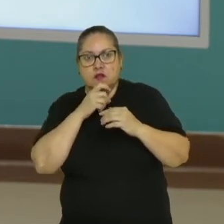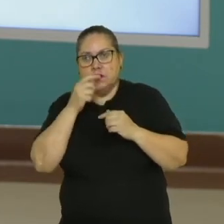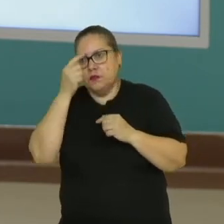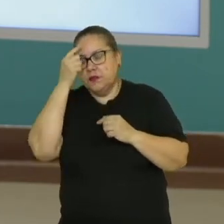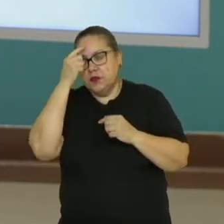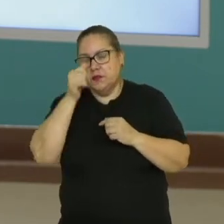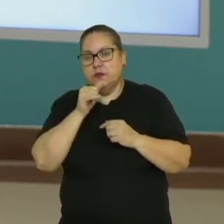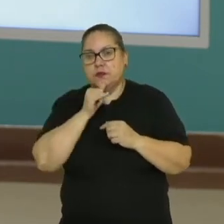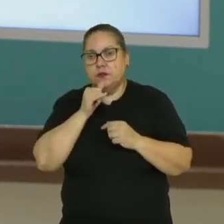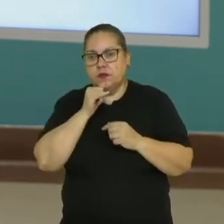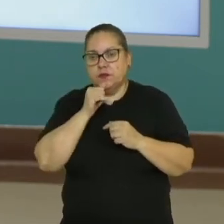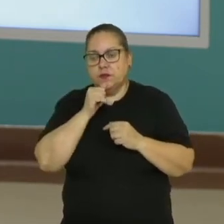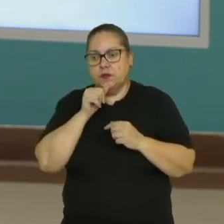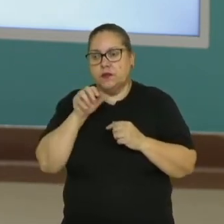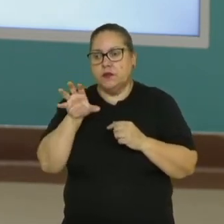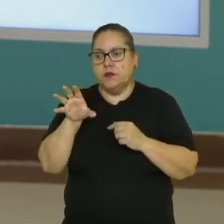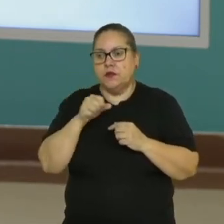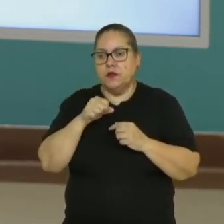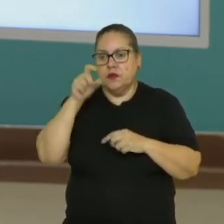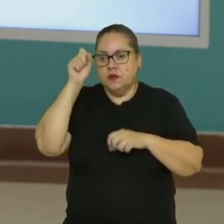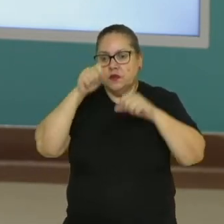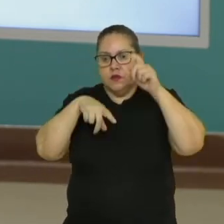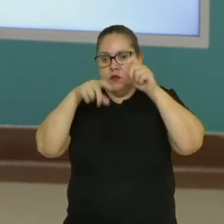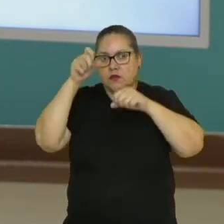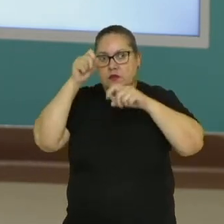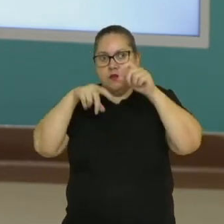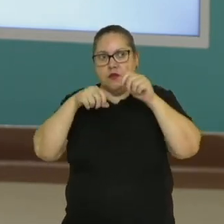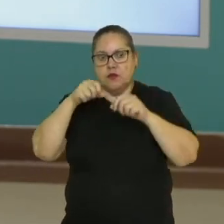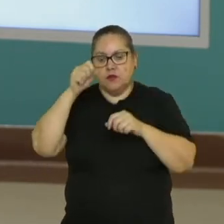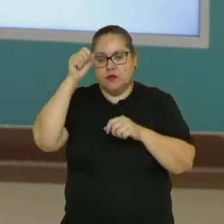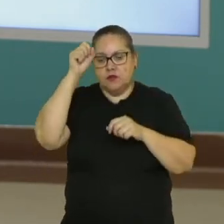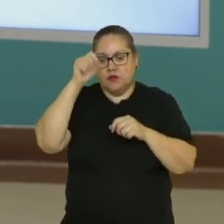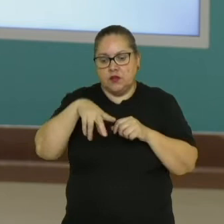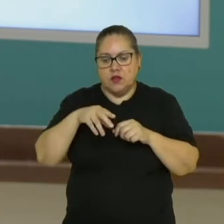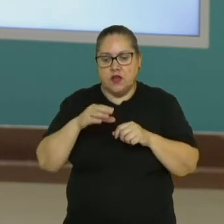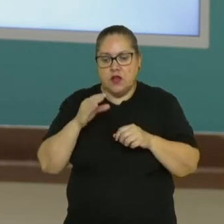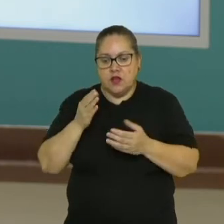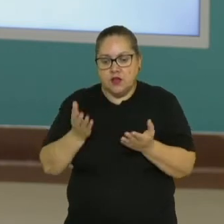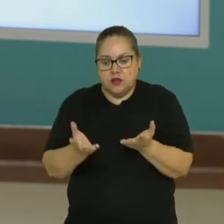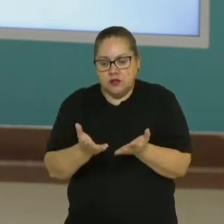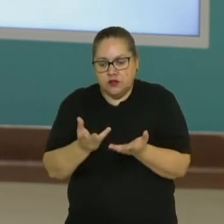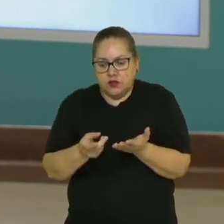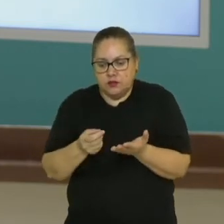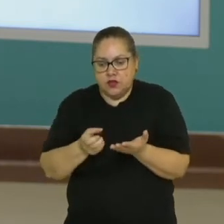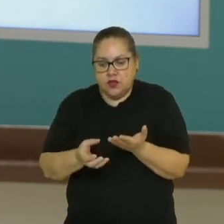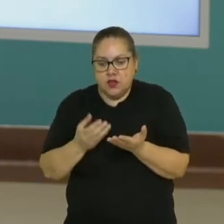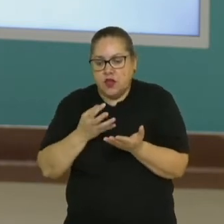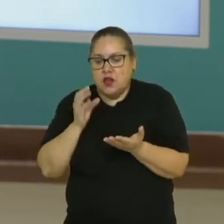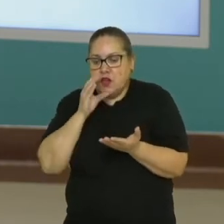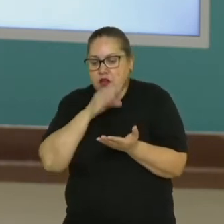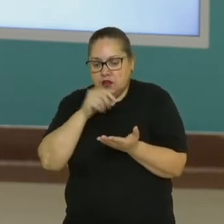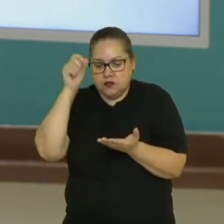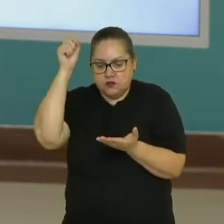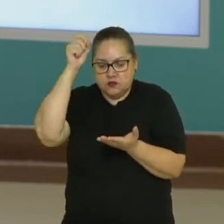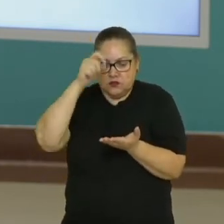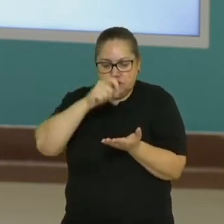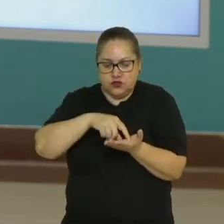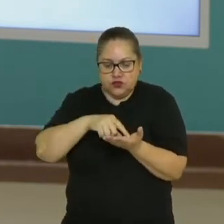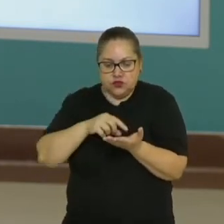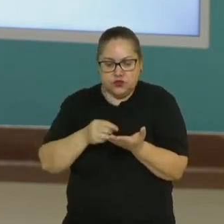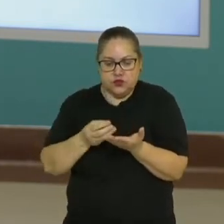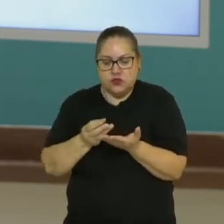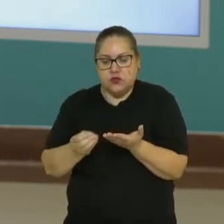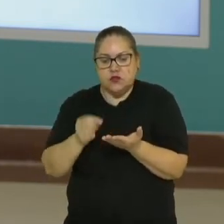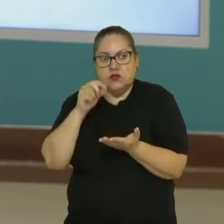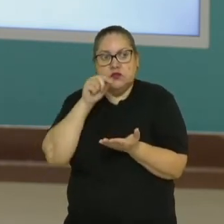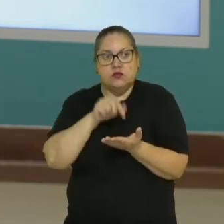por exemplo, quando você pega gotinhas de água e joga numa chapa quente. Você já fez isso? A gotícula entra em contato com